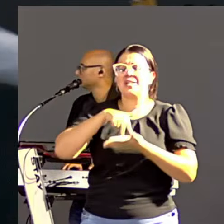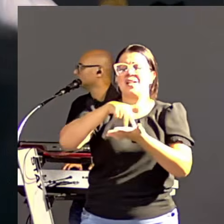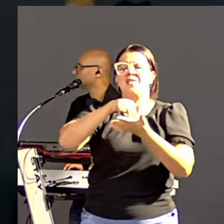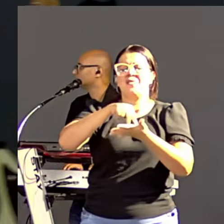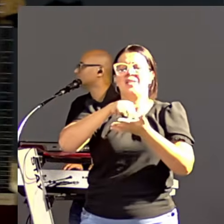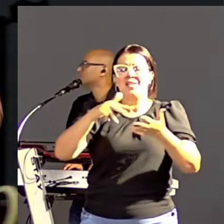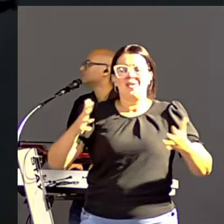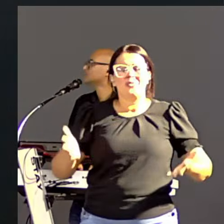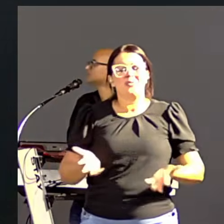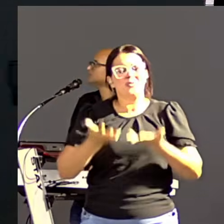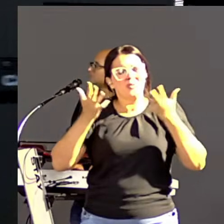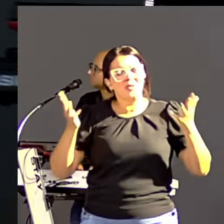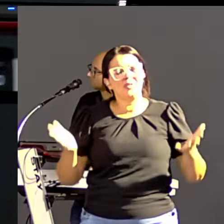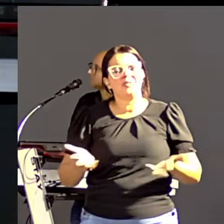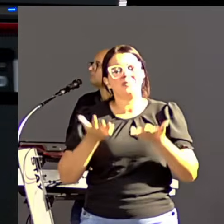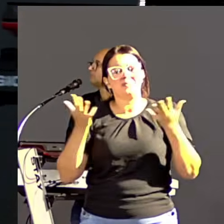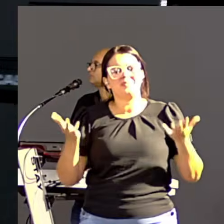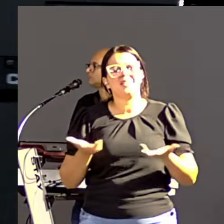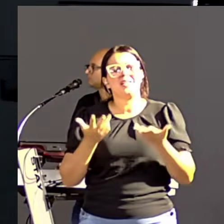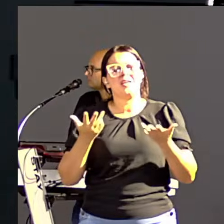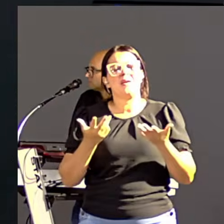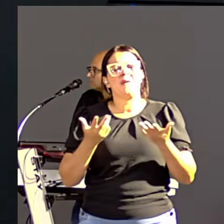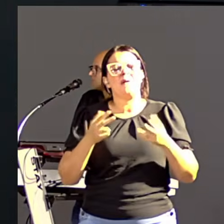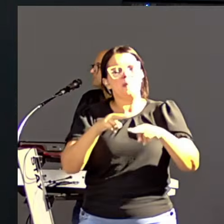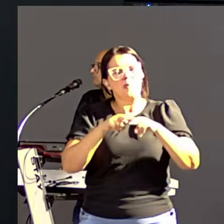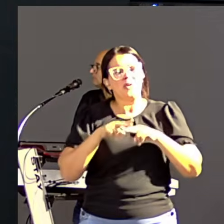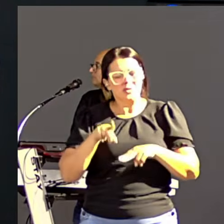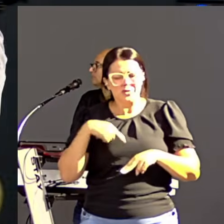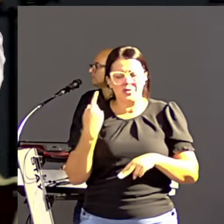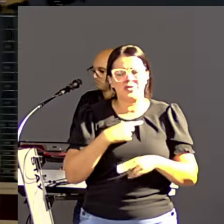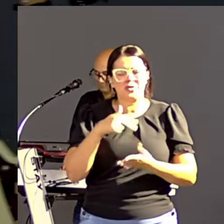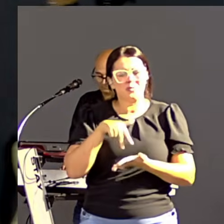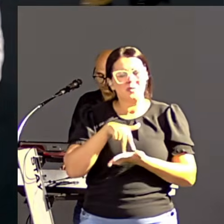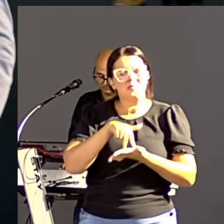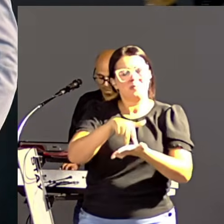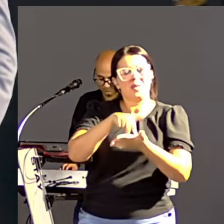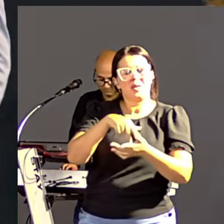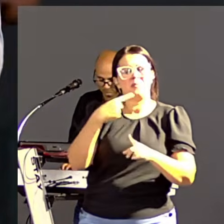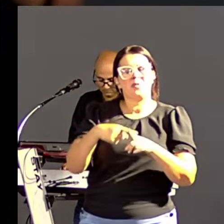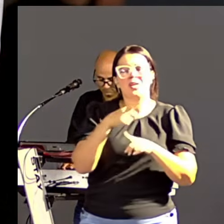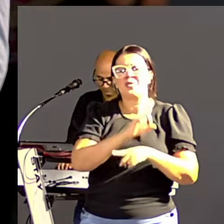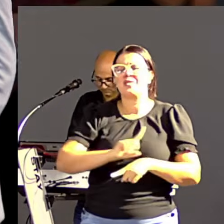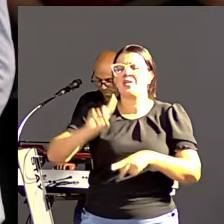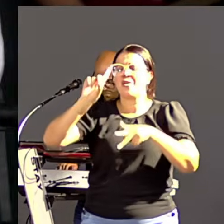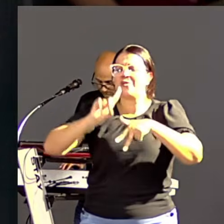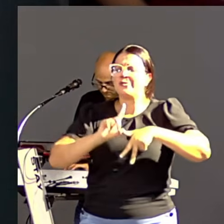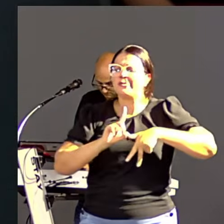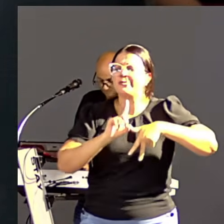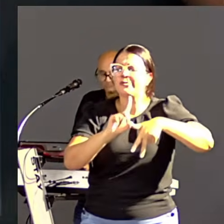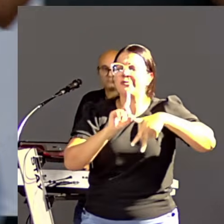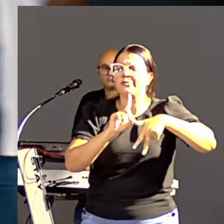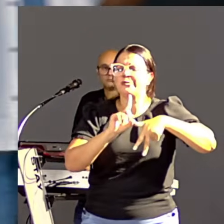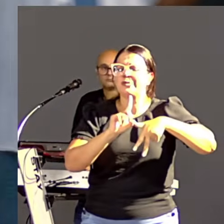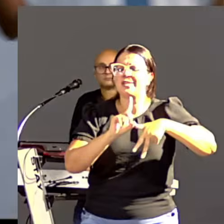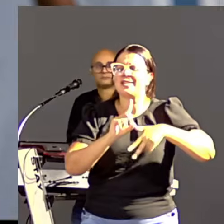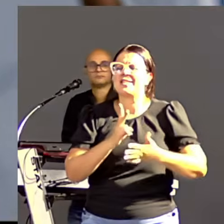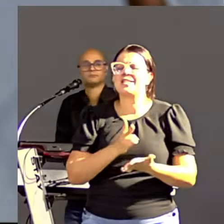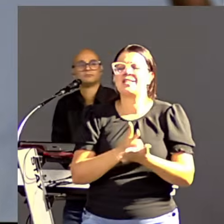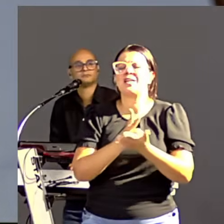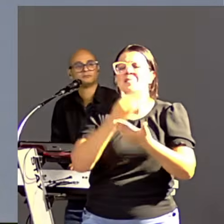estamos de pé. Por isso estamos de pé, porque é o Senhor quem tem nos sustentado.